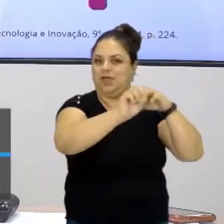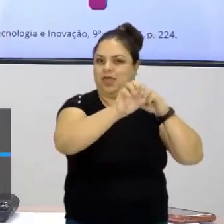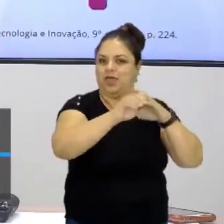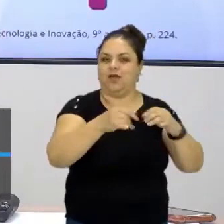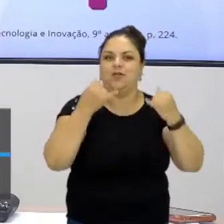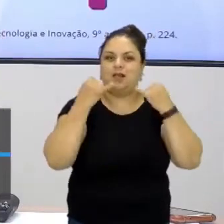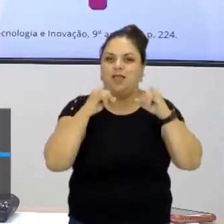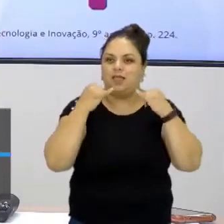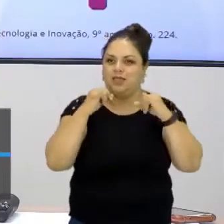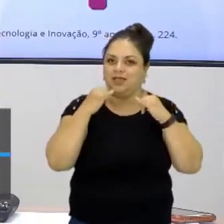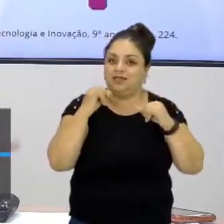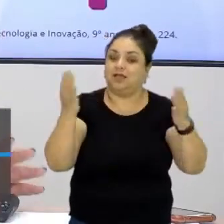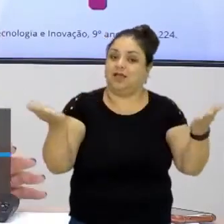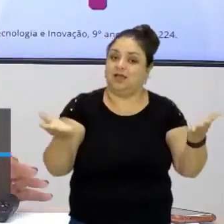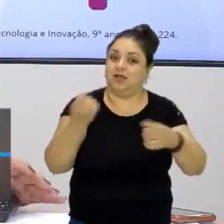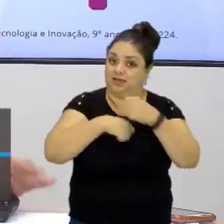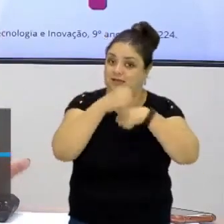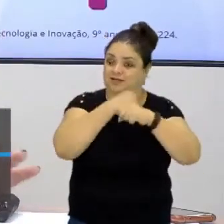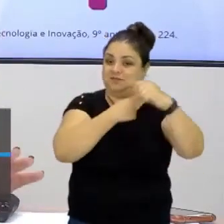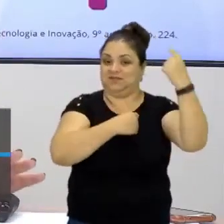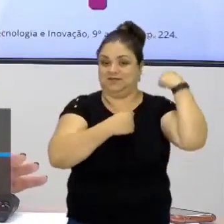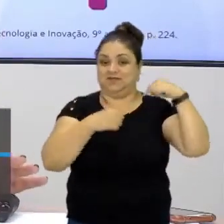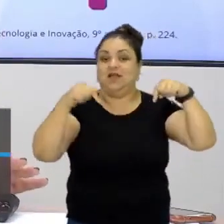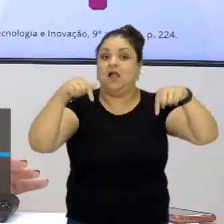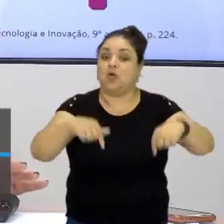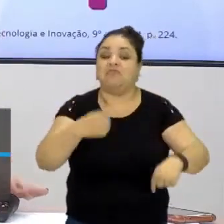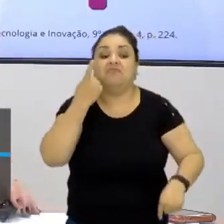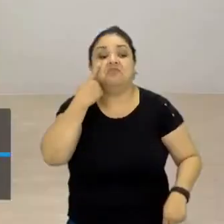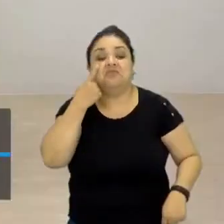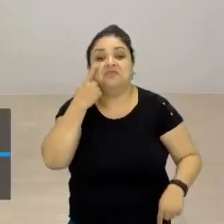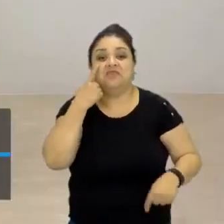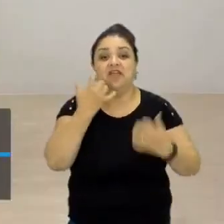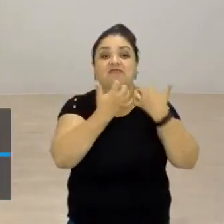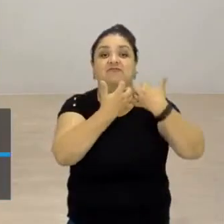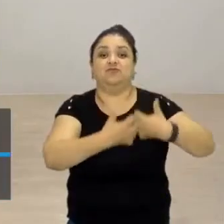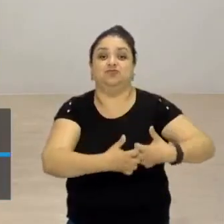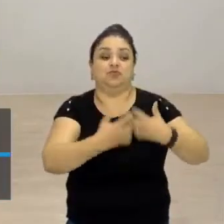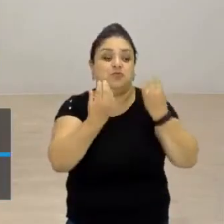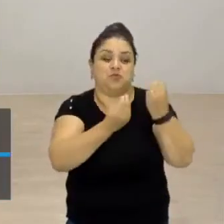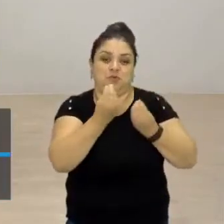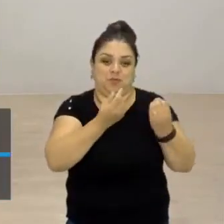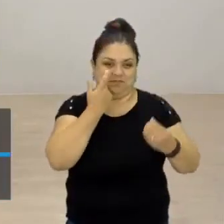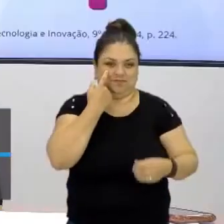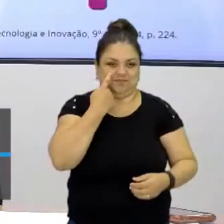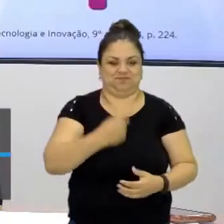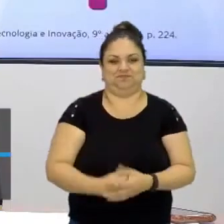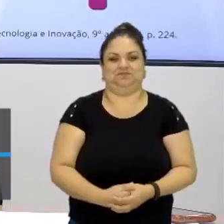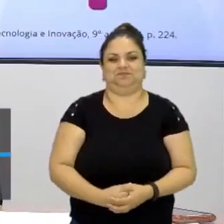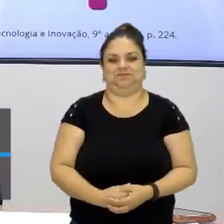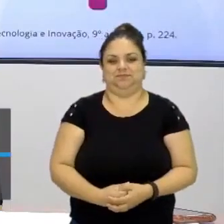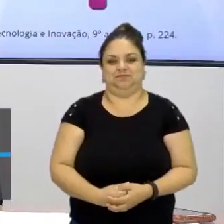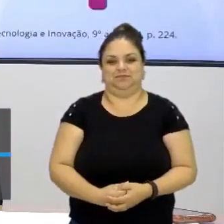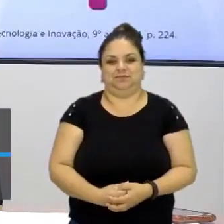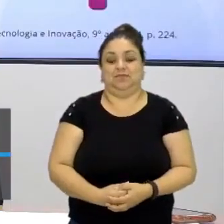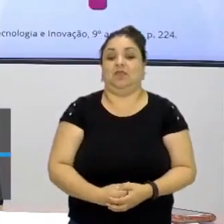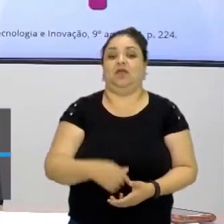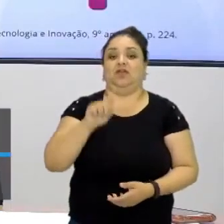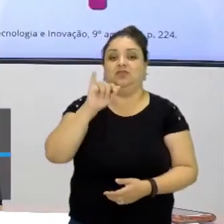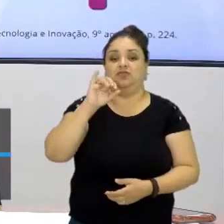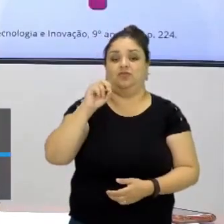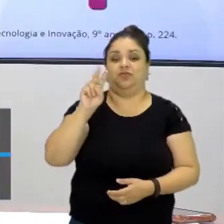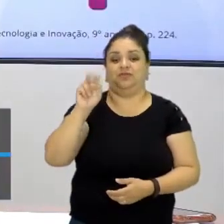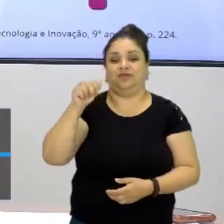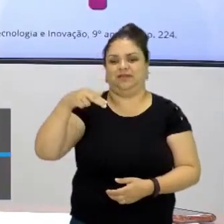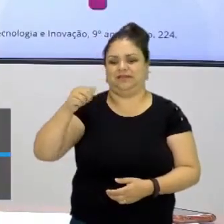ano passado. Agora a gente vai botar pra funcionar. Então, pronuncia aí o treco. Ó, a Giovana tá falando isso